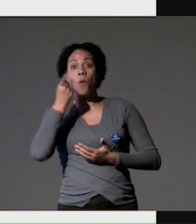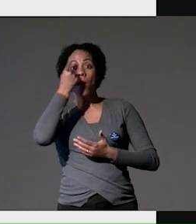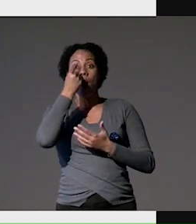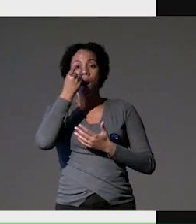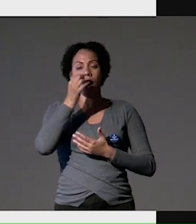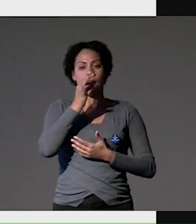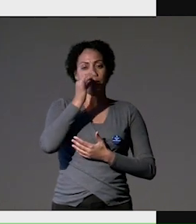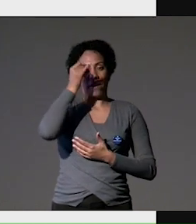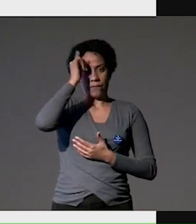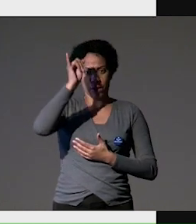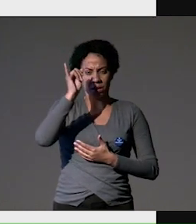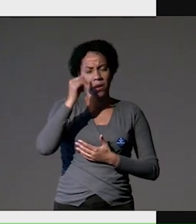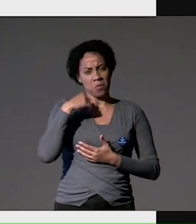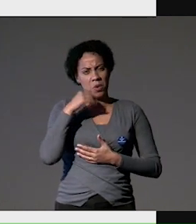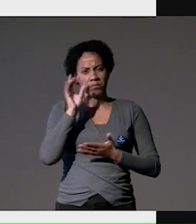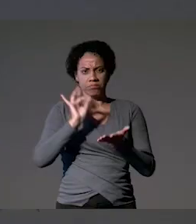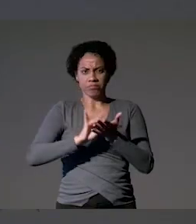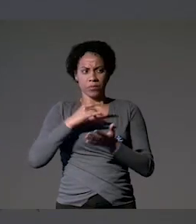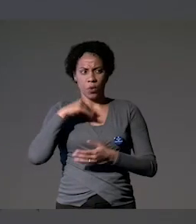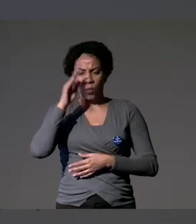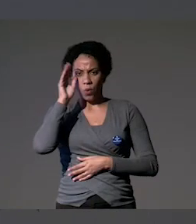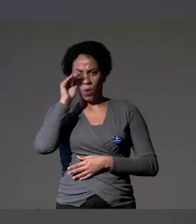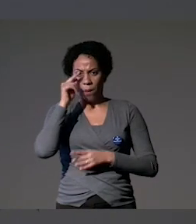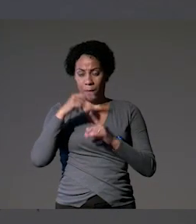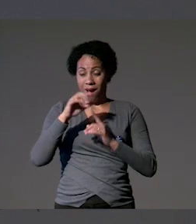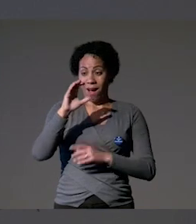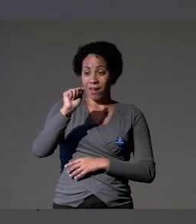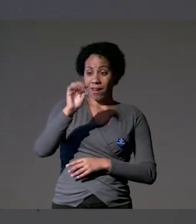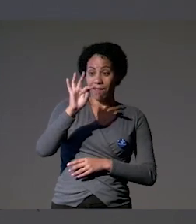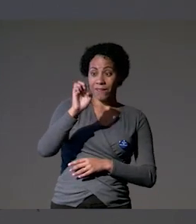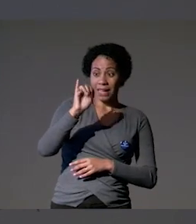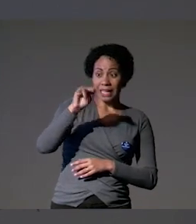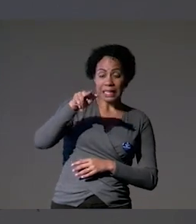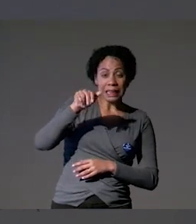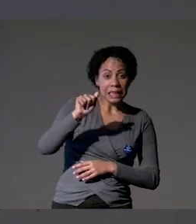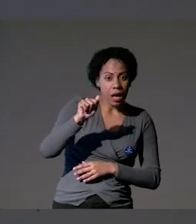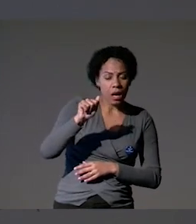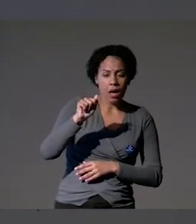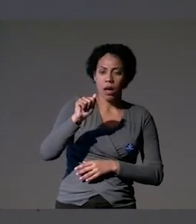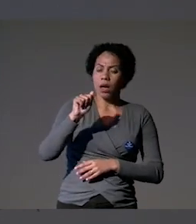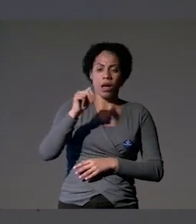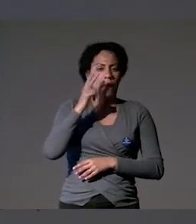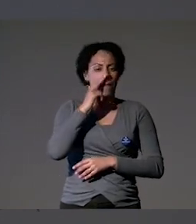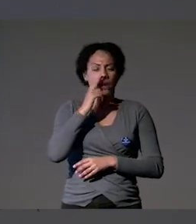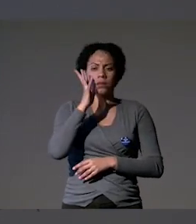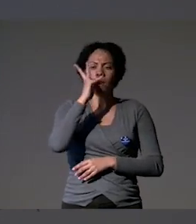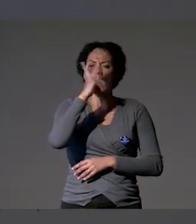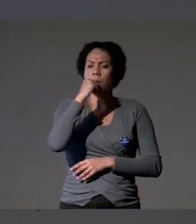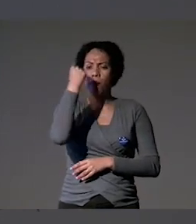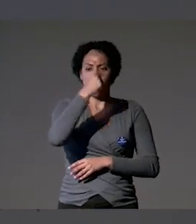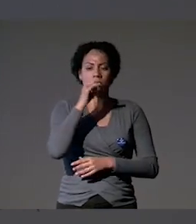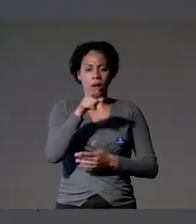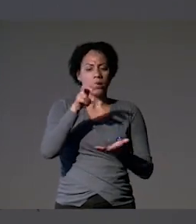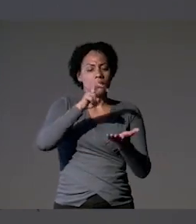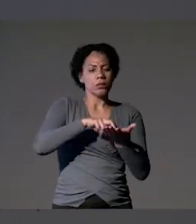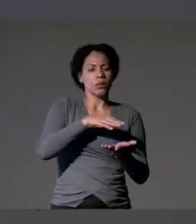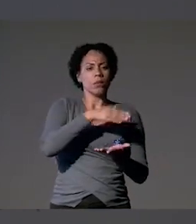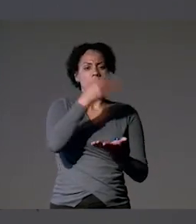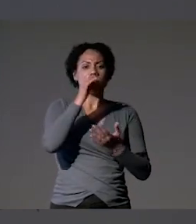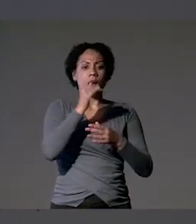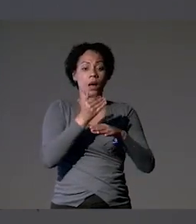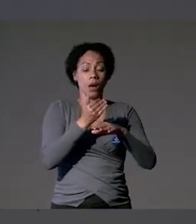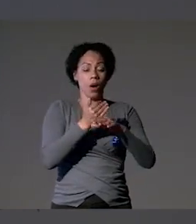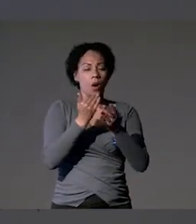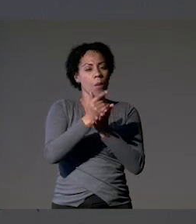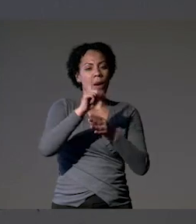curioso para mim, porque, na verdade, a cafeína é uma droga com a minha vida prolongada. Então, quando você vai tomando um café ao longo do dia, notoriamente a partir das